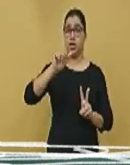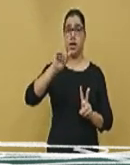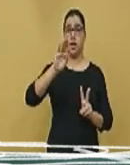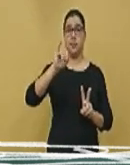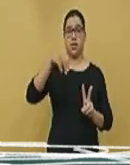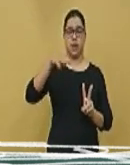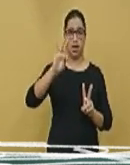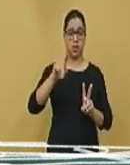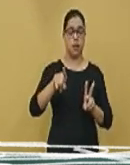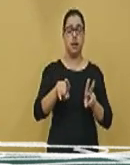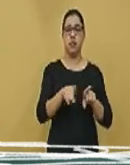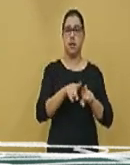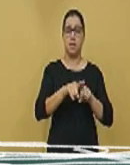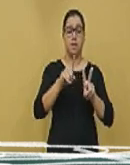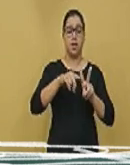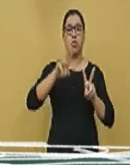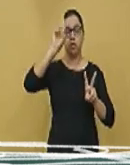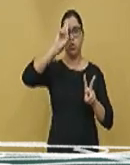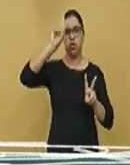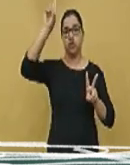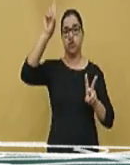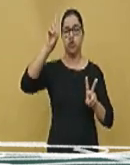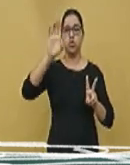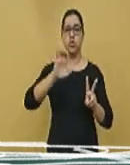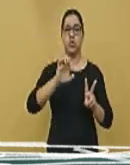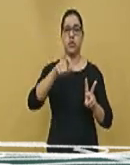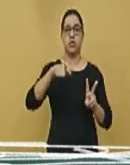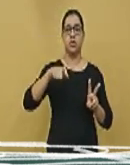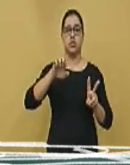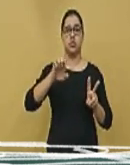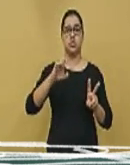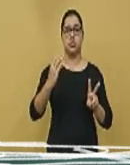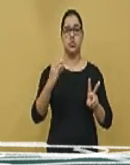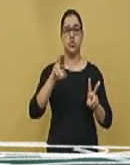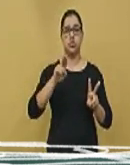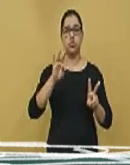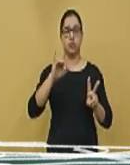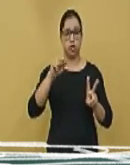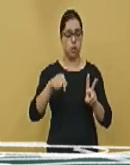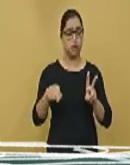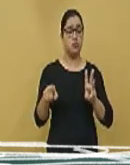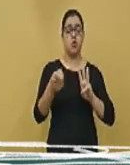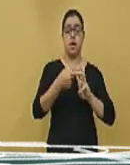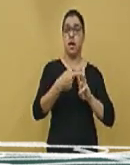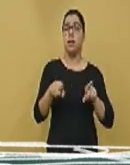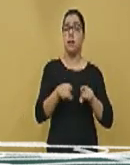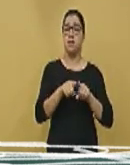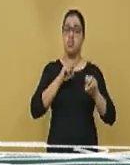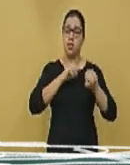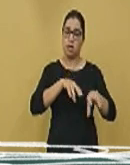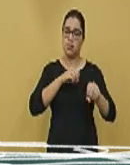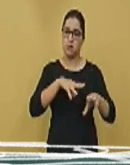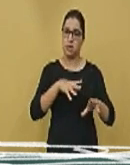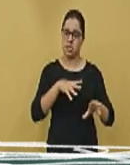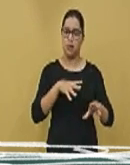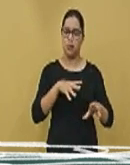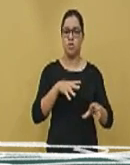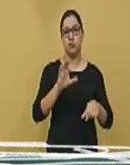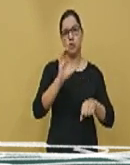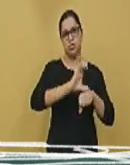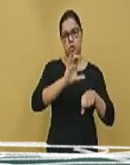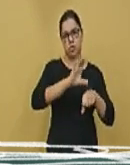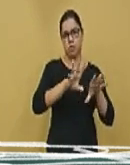diretor executivo da FUNAEP. E ainda tinha aulas na graduação, né? Fazia